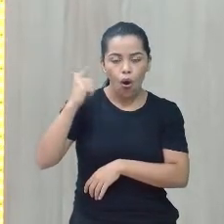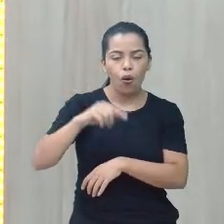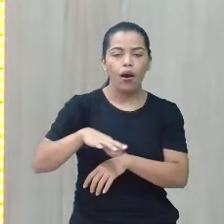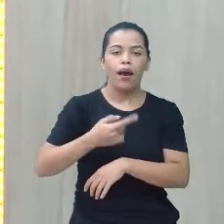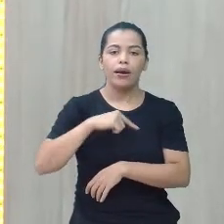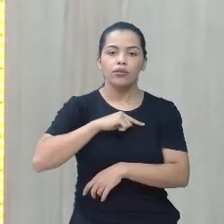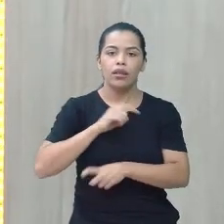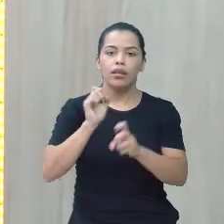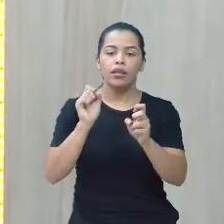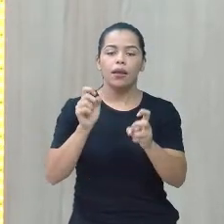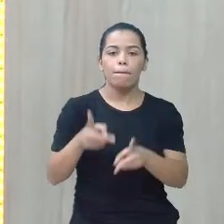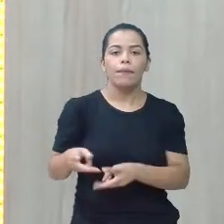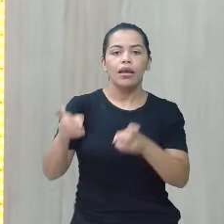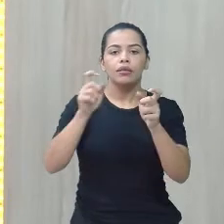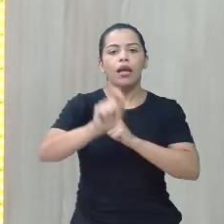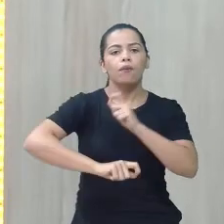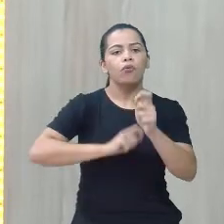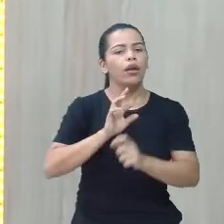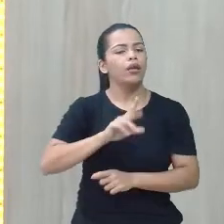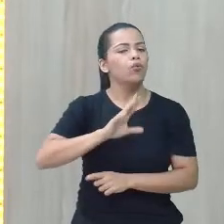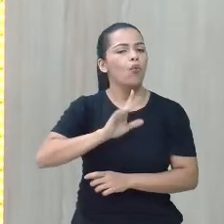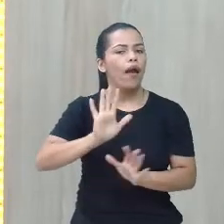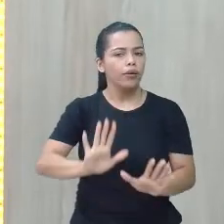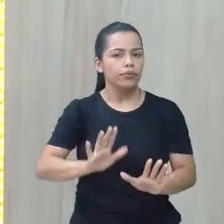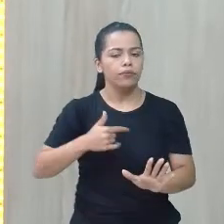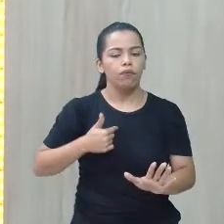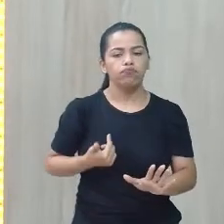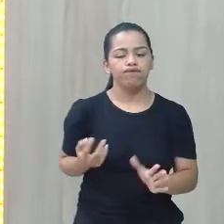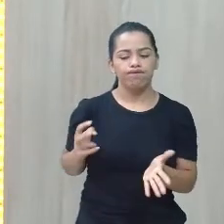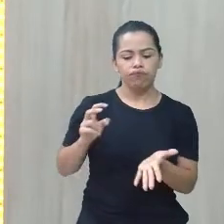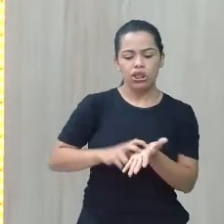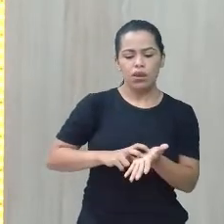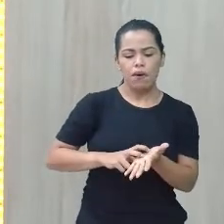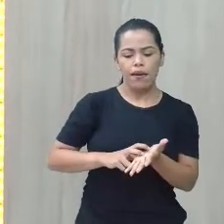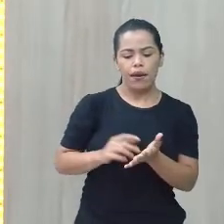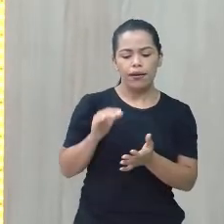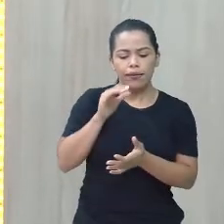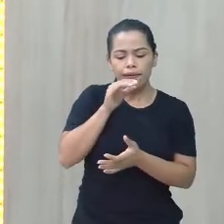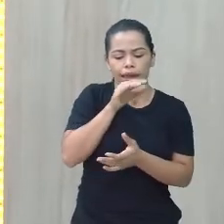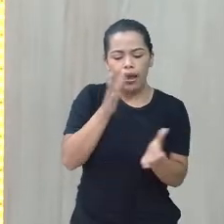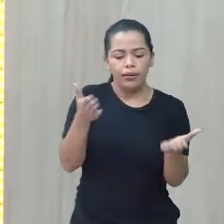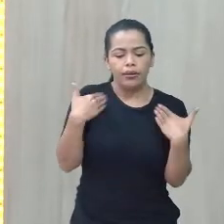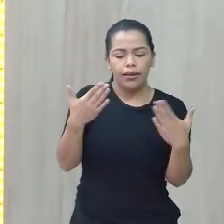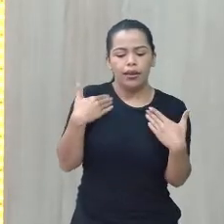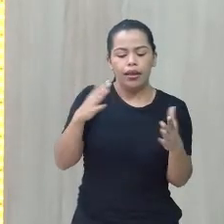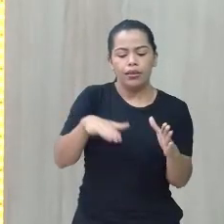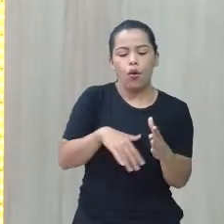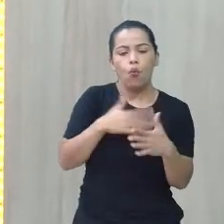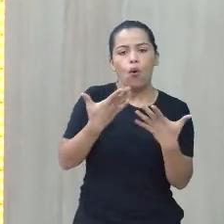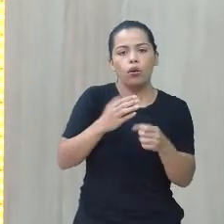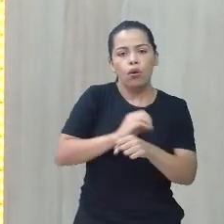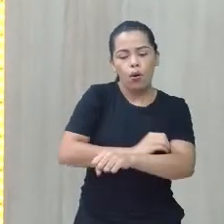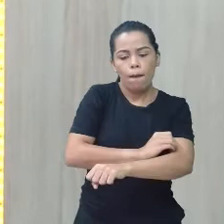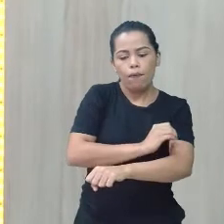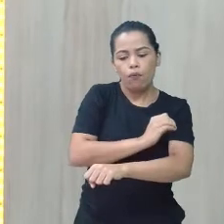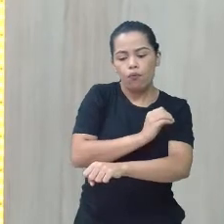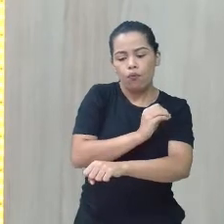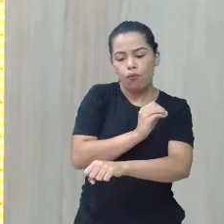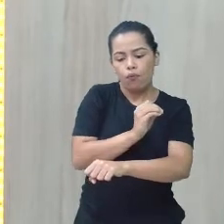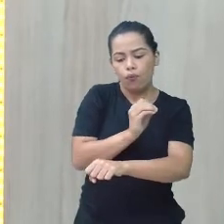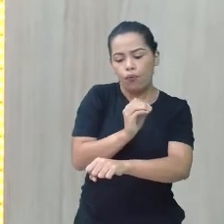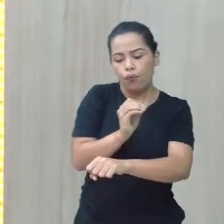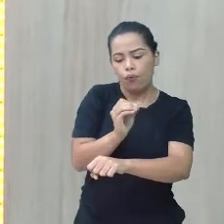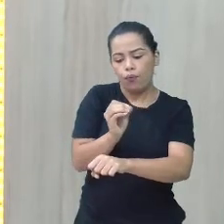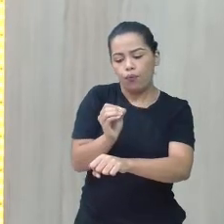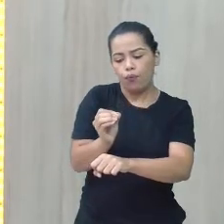não. Tipo, de manhã tá bem quentinho, aí vai passando o dia, vai chegando a noite e vai esfriando a temperatura. Esse